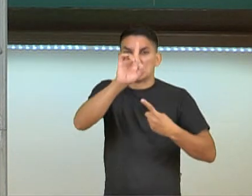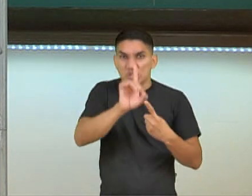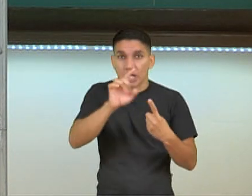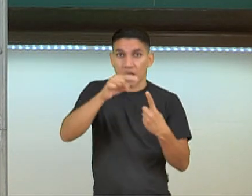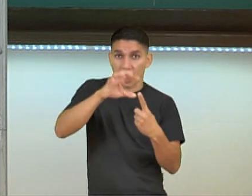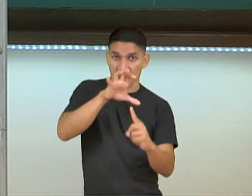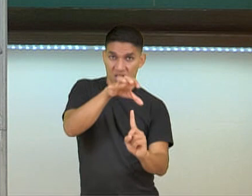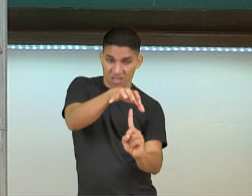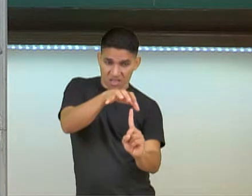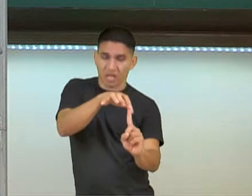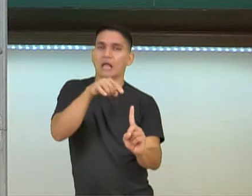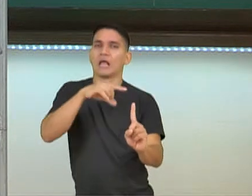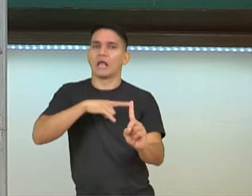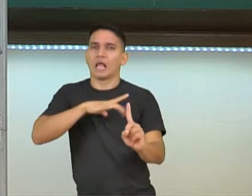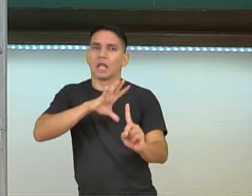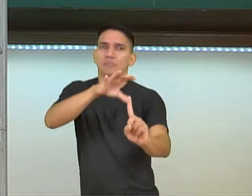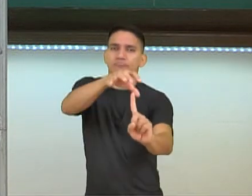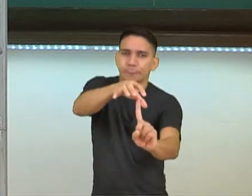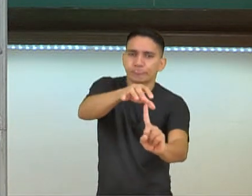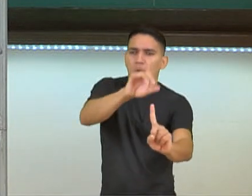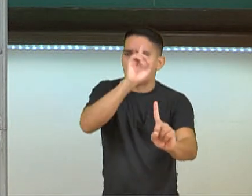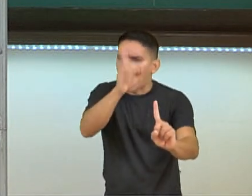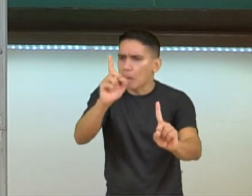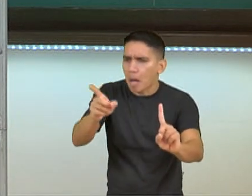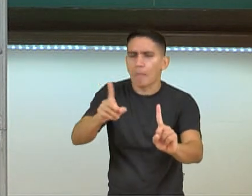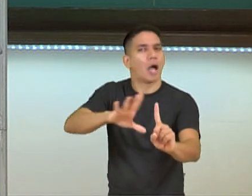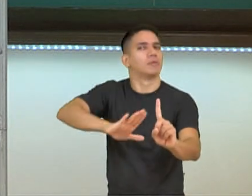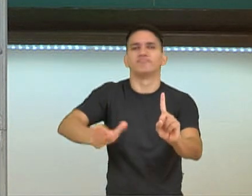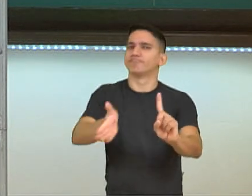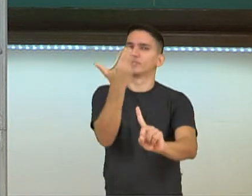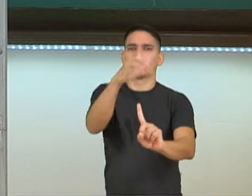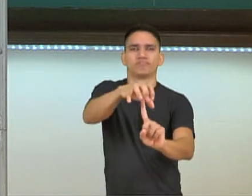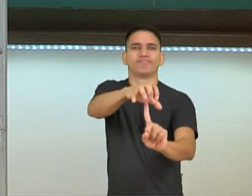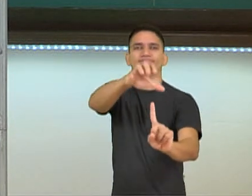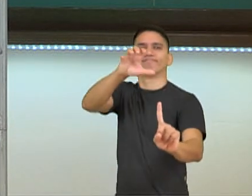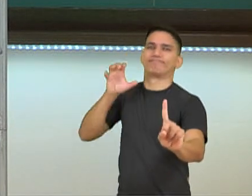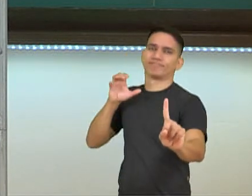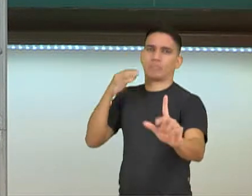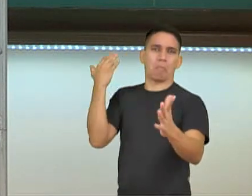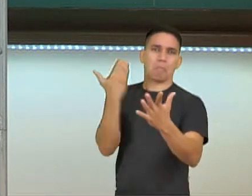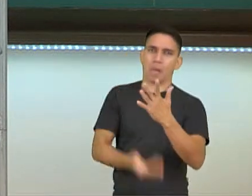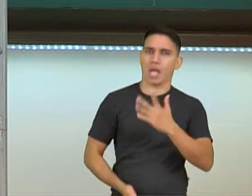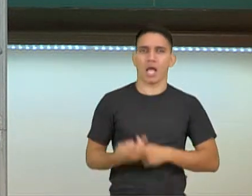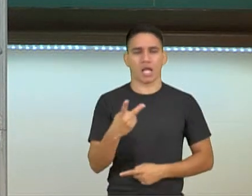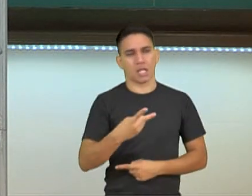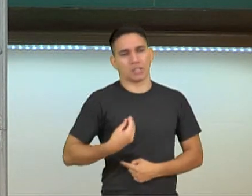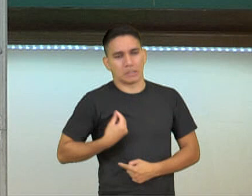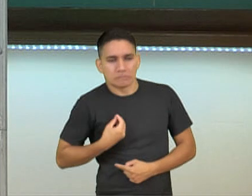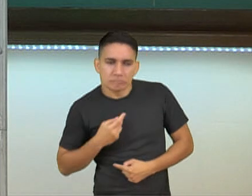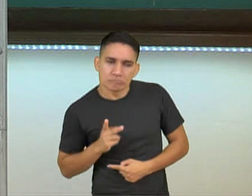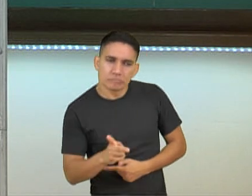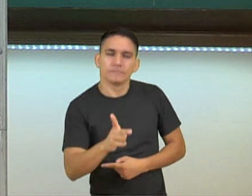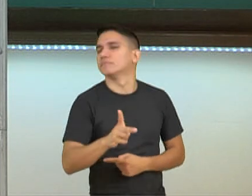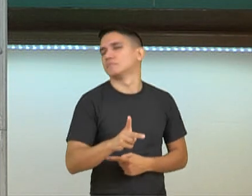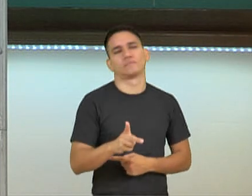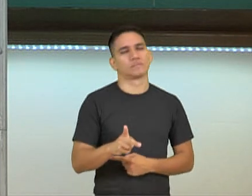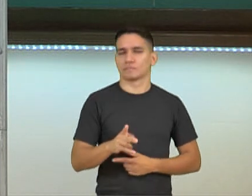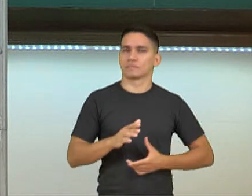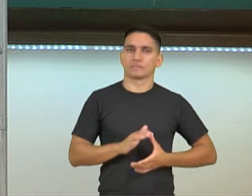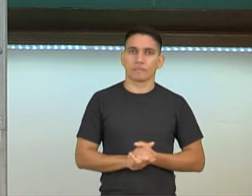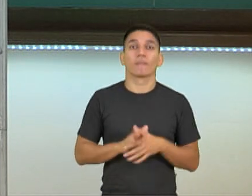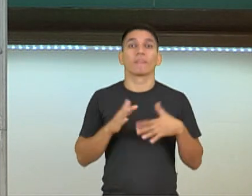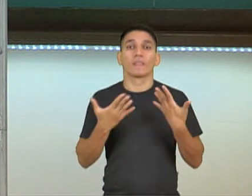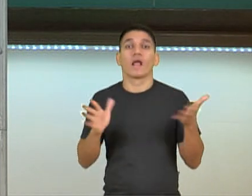tinha com relação à monarquia vão ser retirados dele, ele vai ser destronado e nós temos aí então